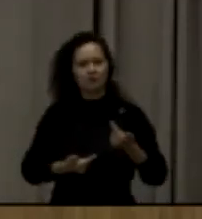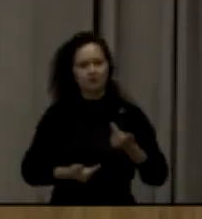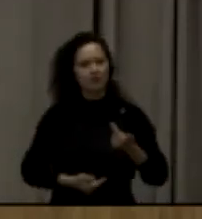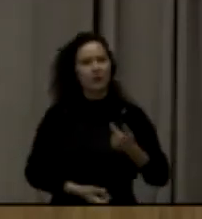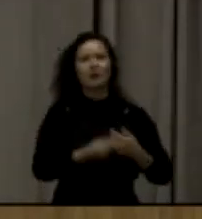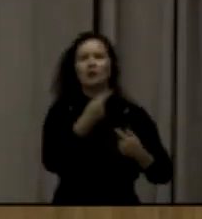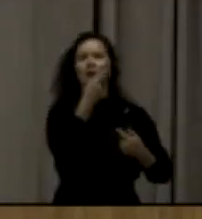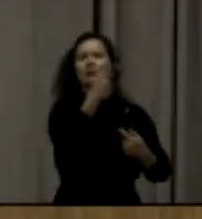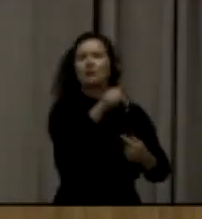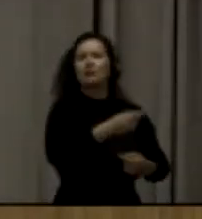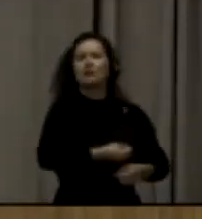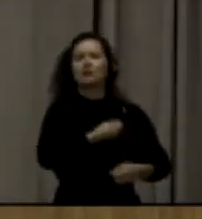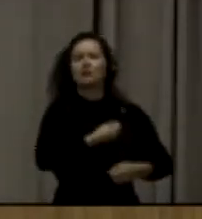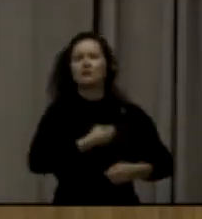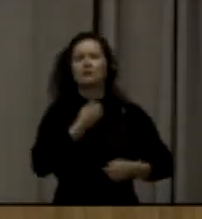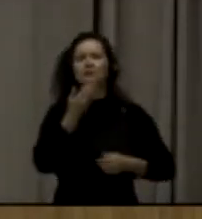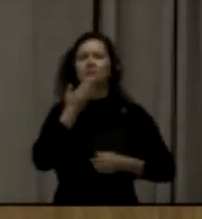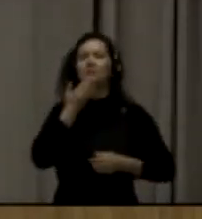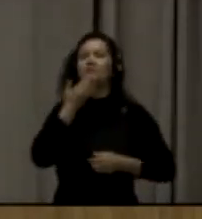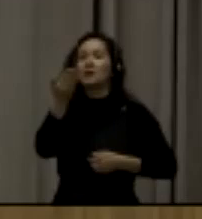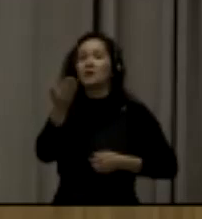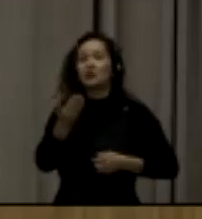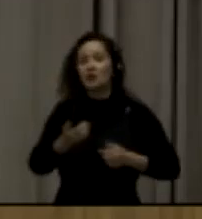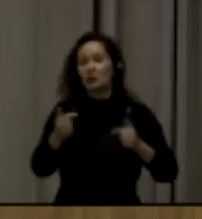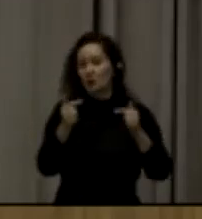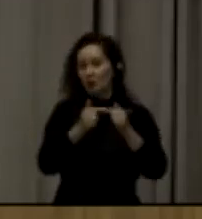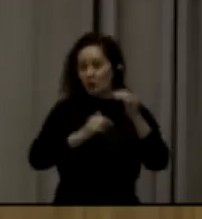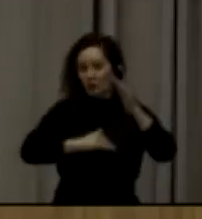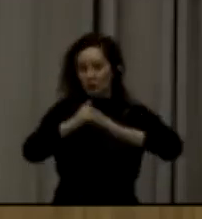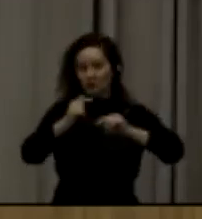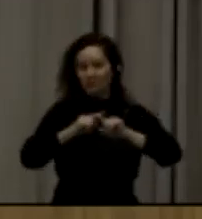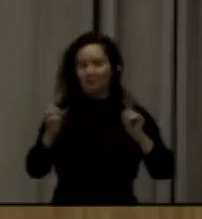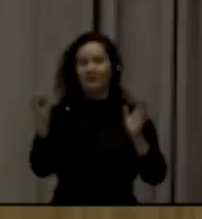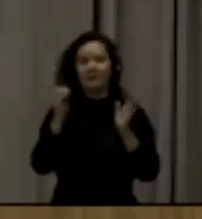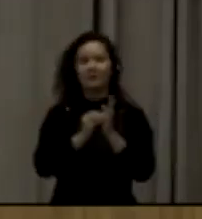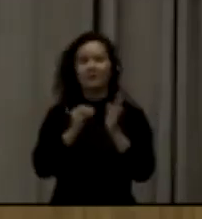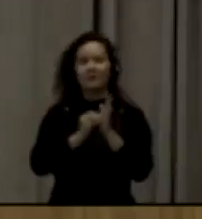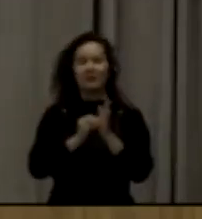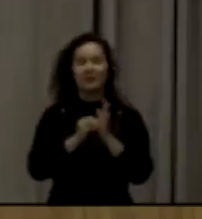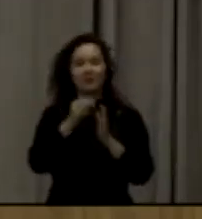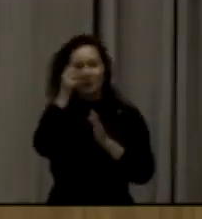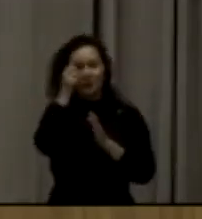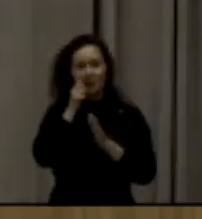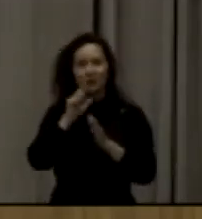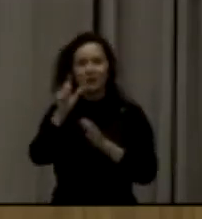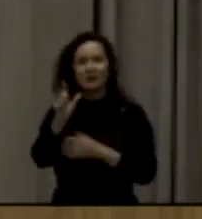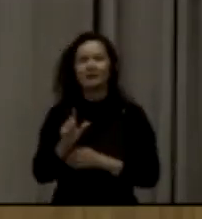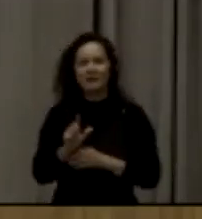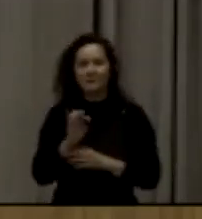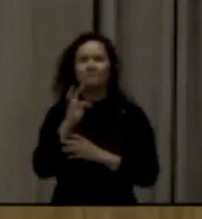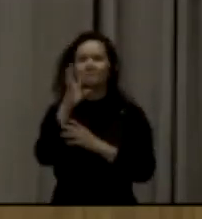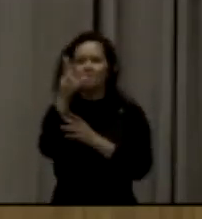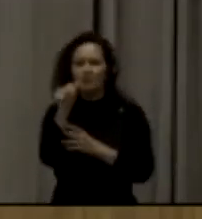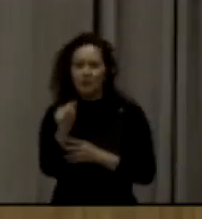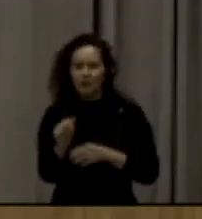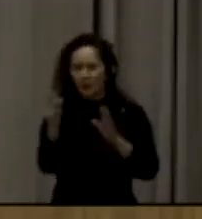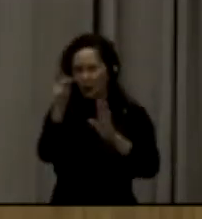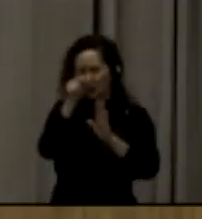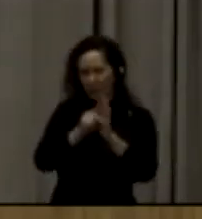suas respectivas reivindicações, mas que não obtêm uma dimensão total